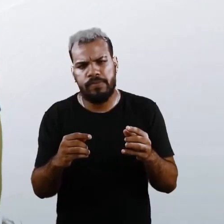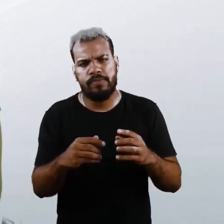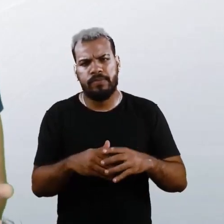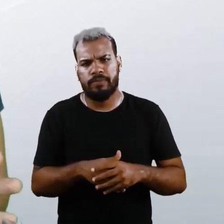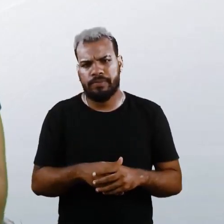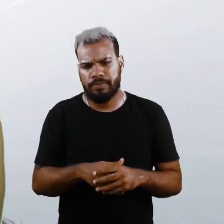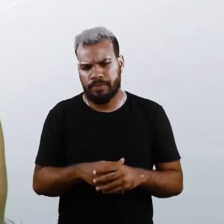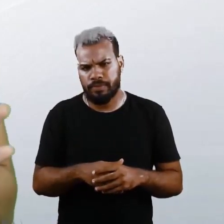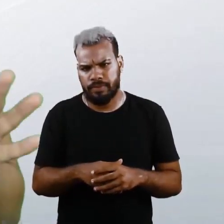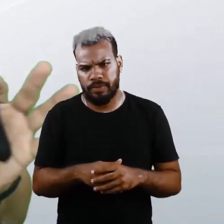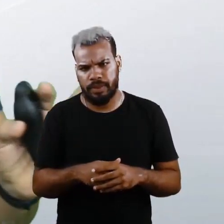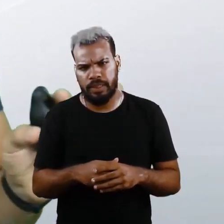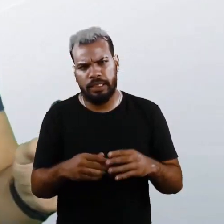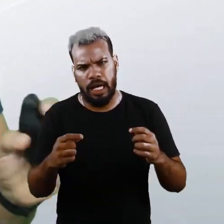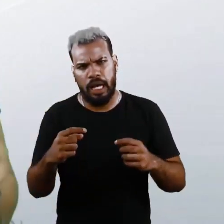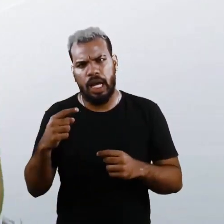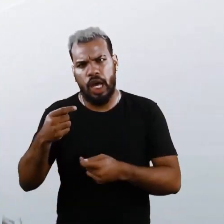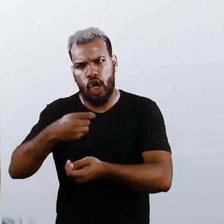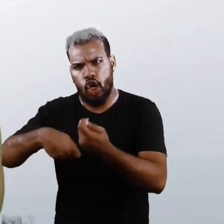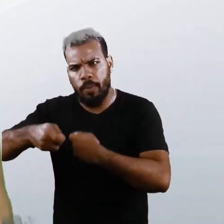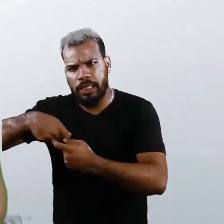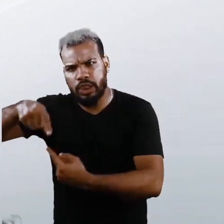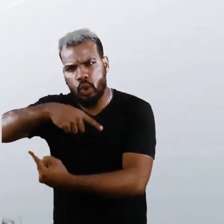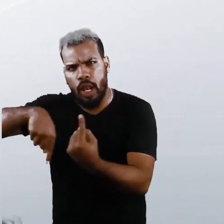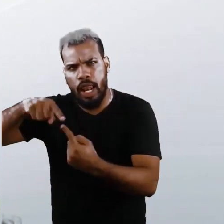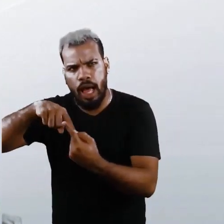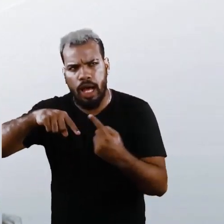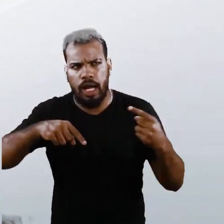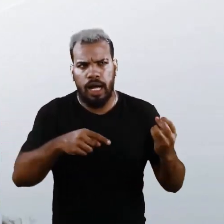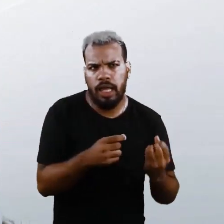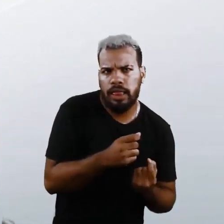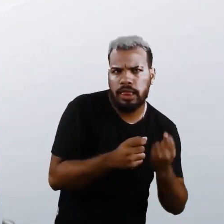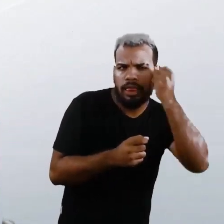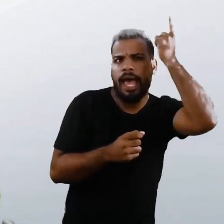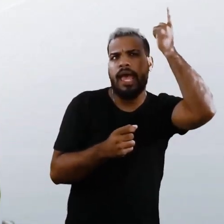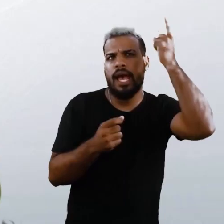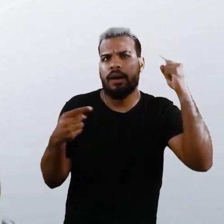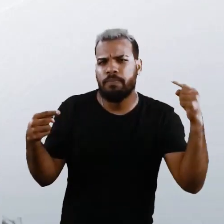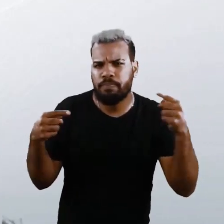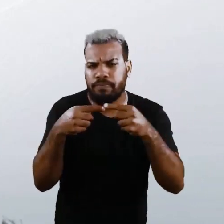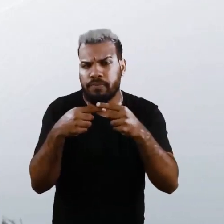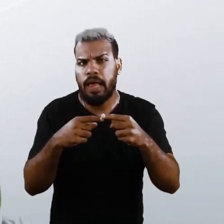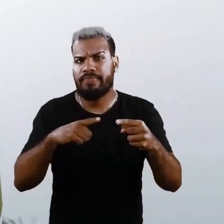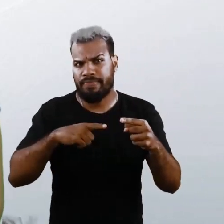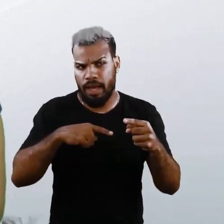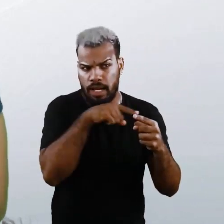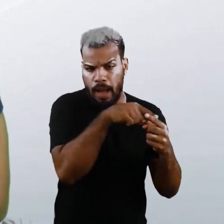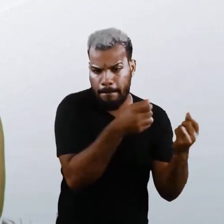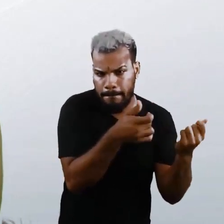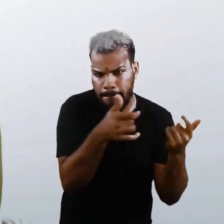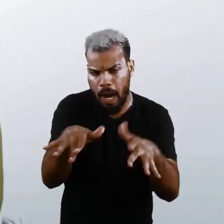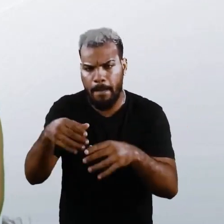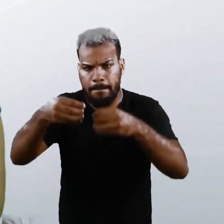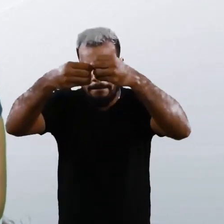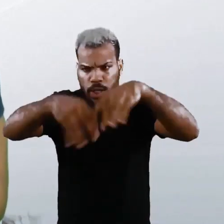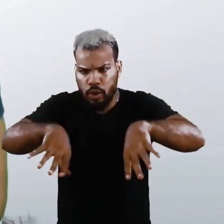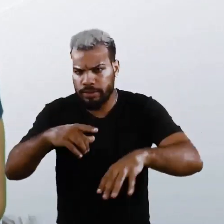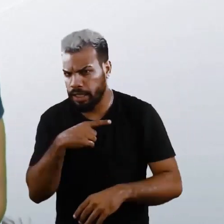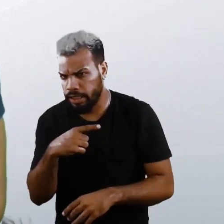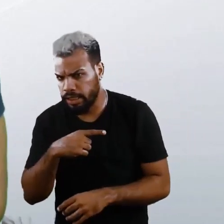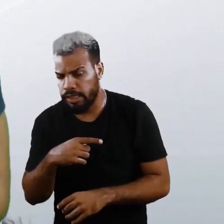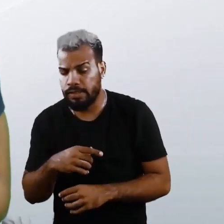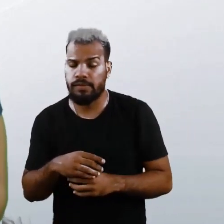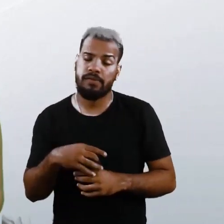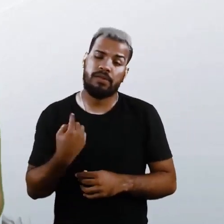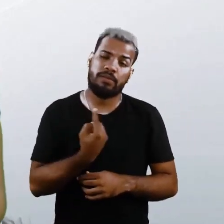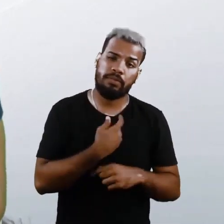ela consegue compreender a ideia de economia circular de fato? Será que ela não está causando um prejuízo? Será que ela